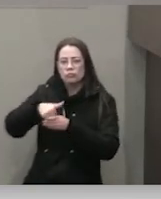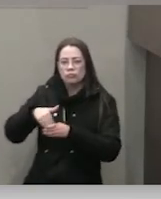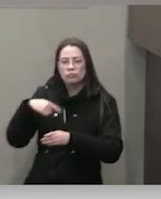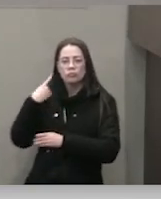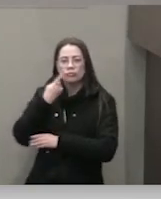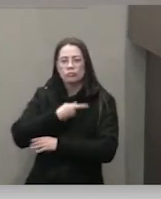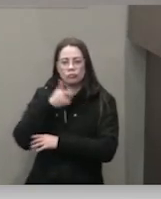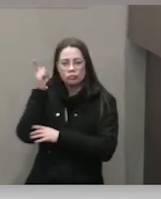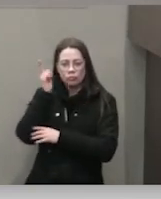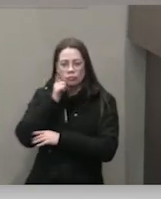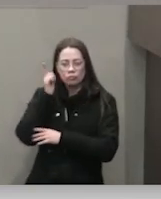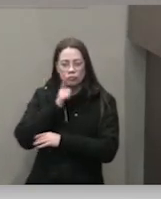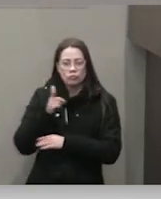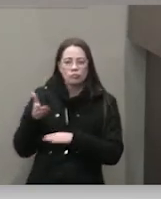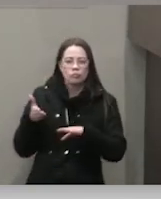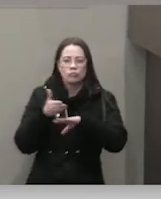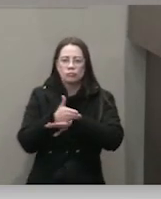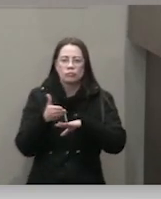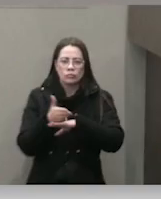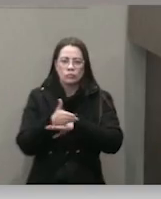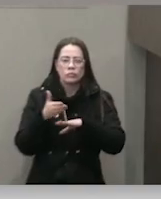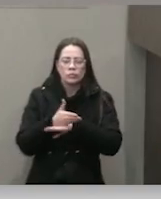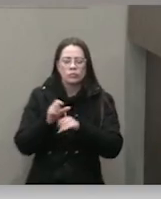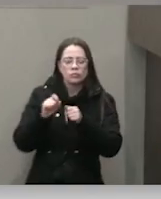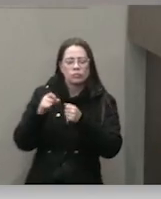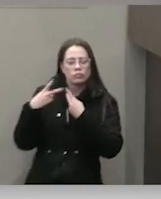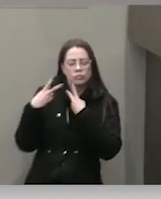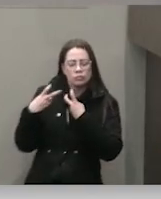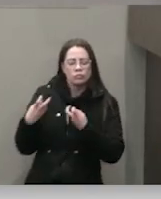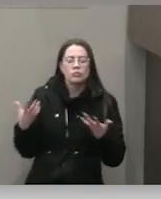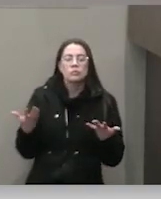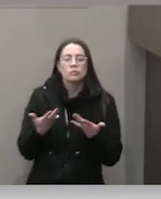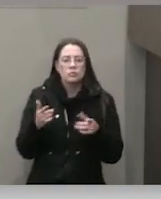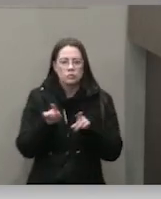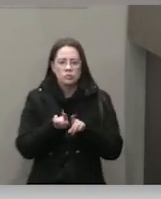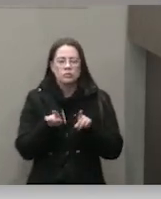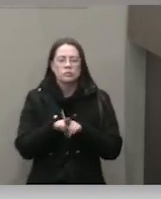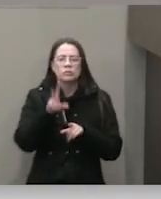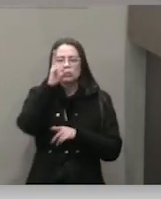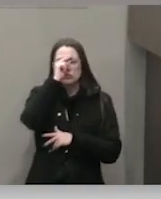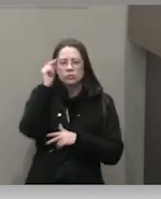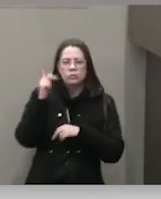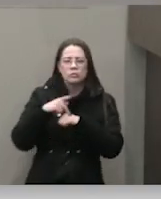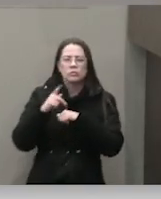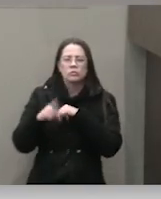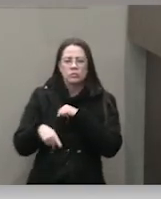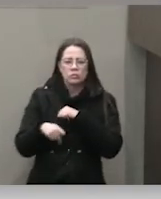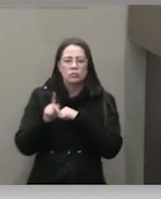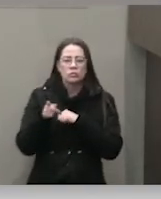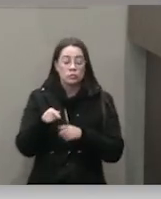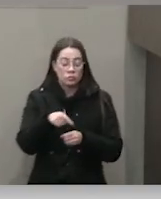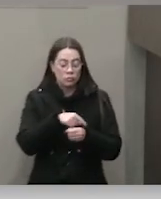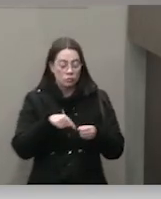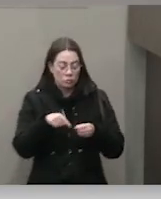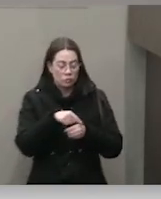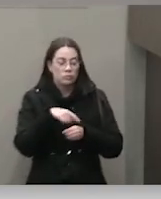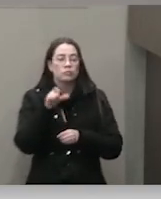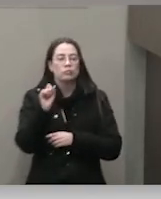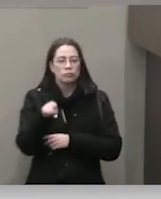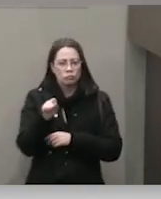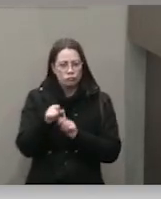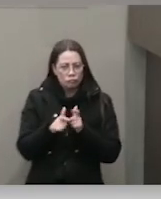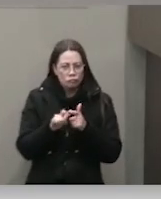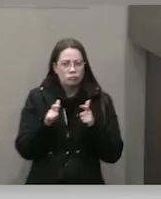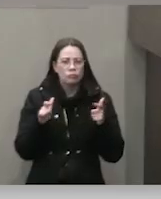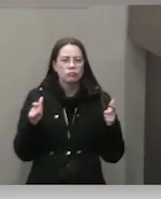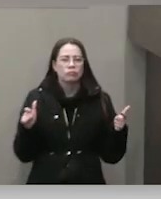pregamos, que nos colocou aqui e faz esse reconhecimento hoje, senhores. É o município de Passo Fundo, é a cidade que